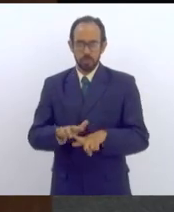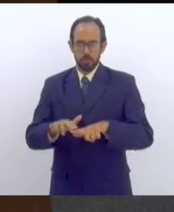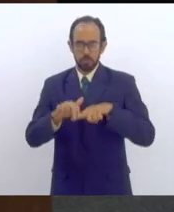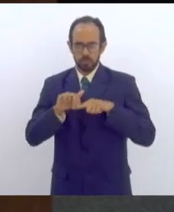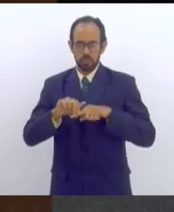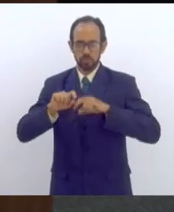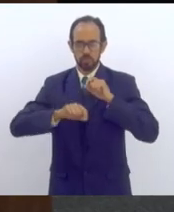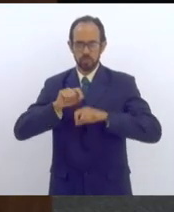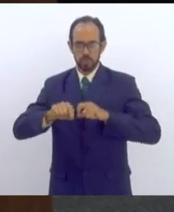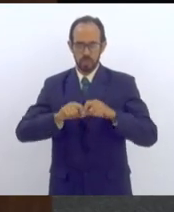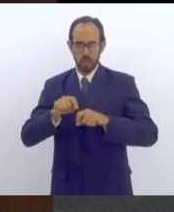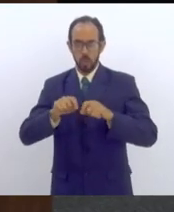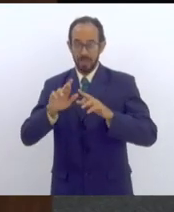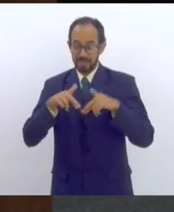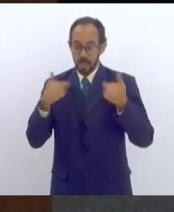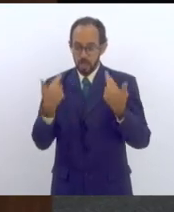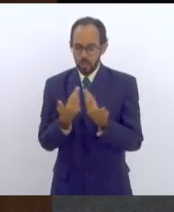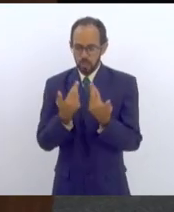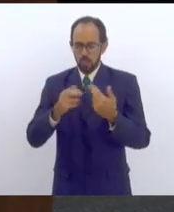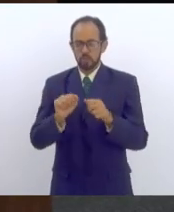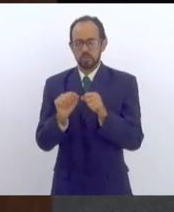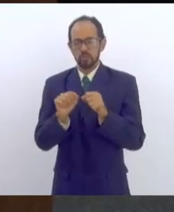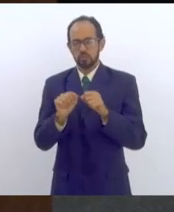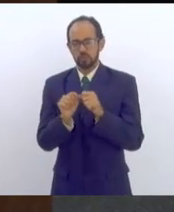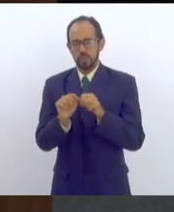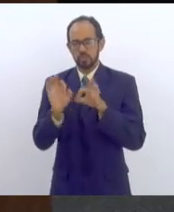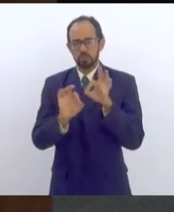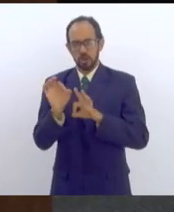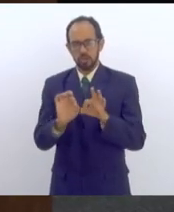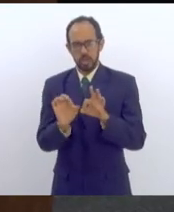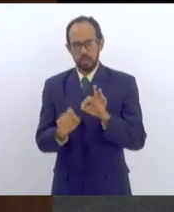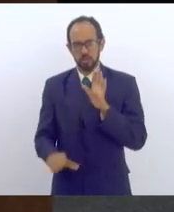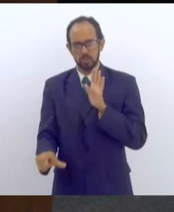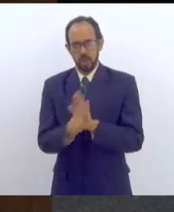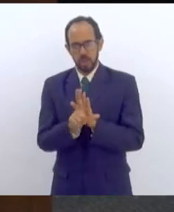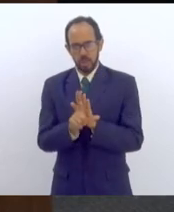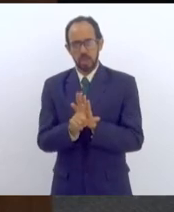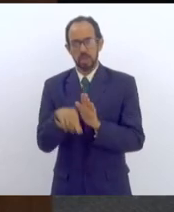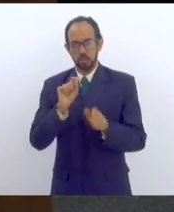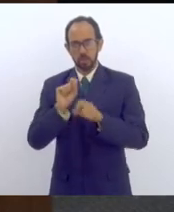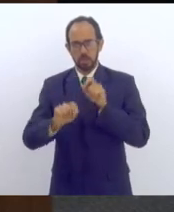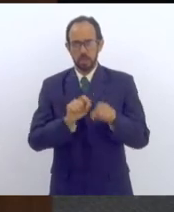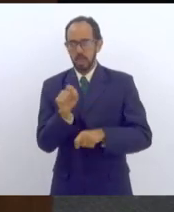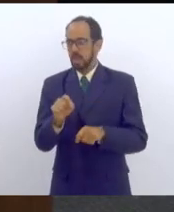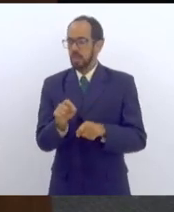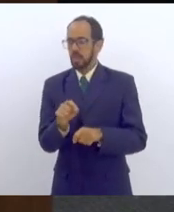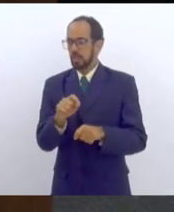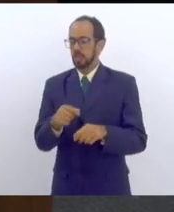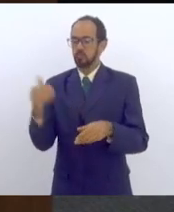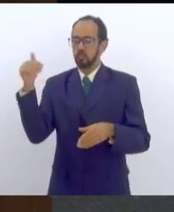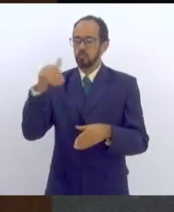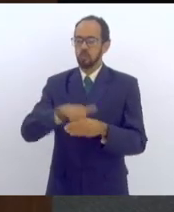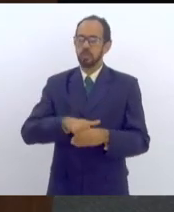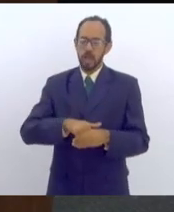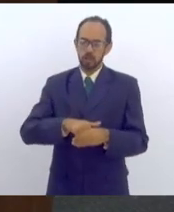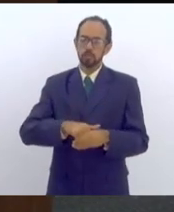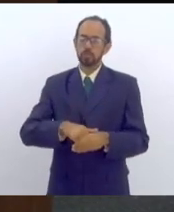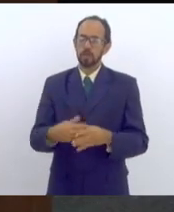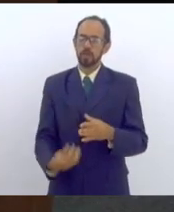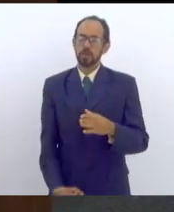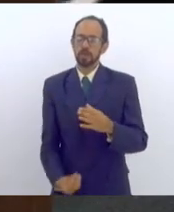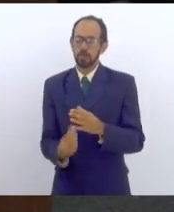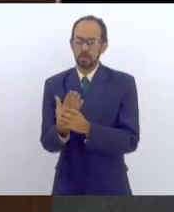dessa reunião, nós fizemos um projeto de lei, e esse projeto tramitou exatamente para